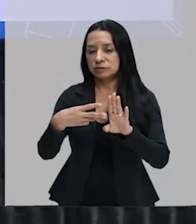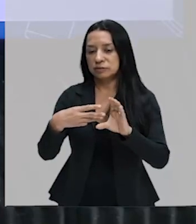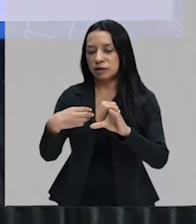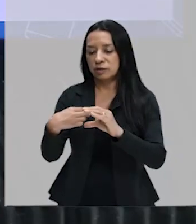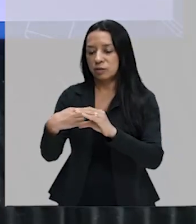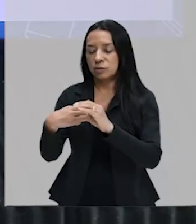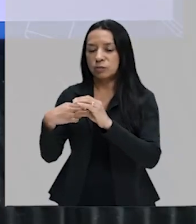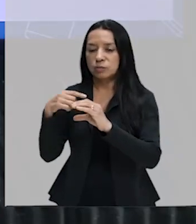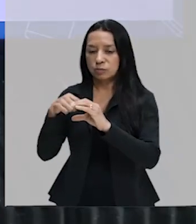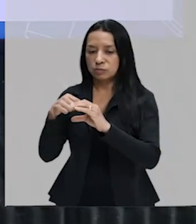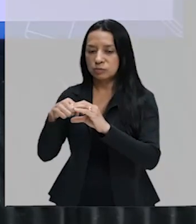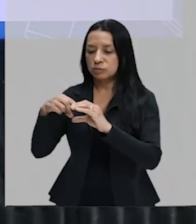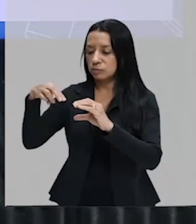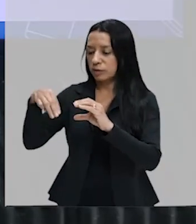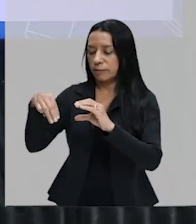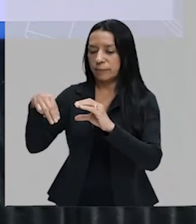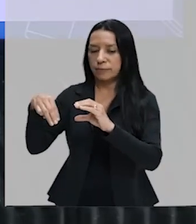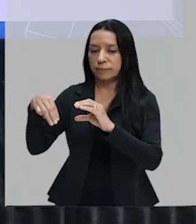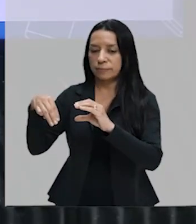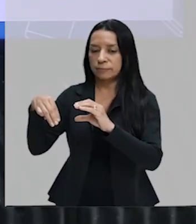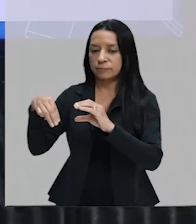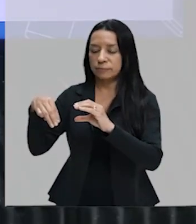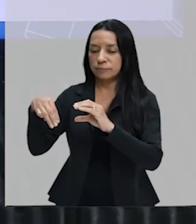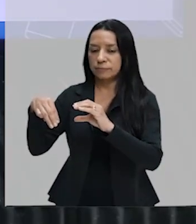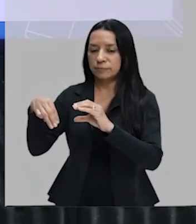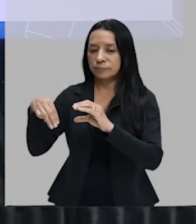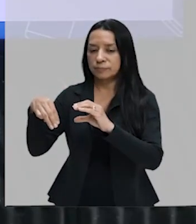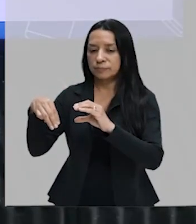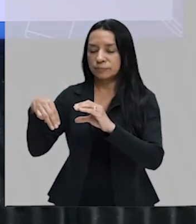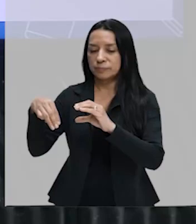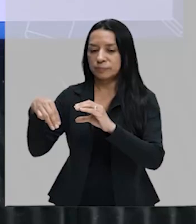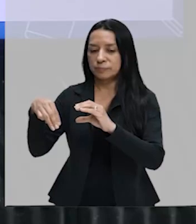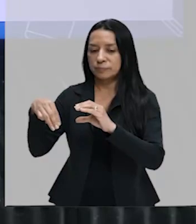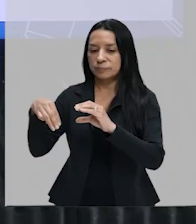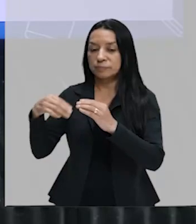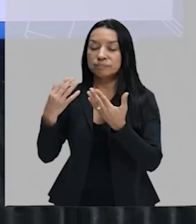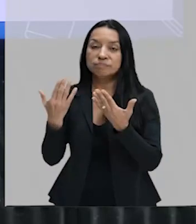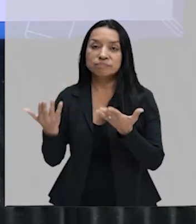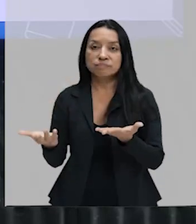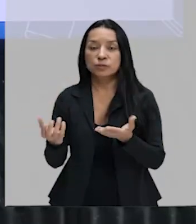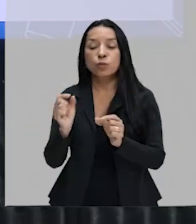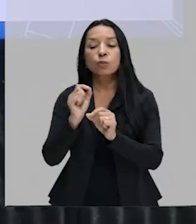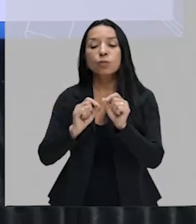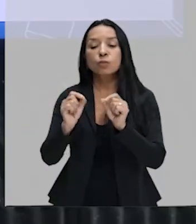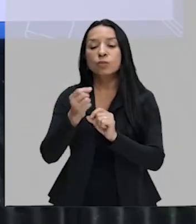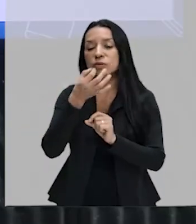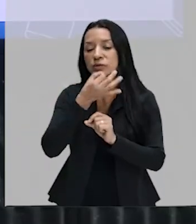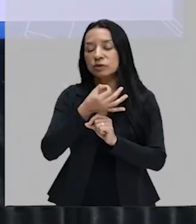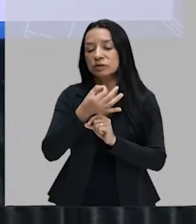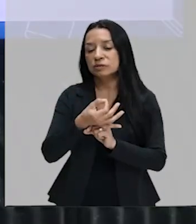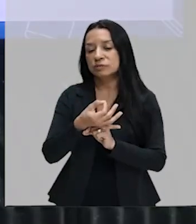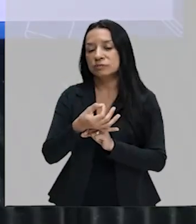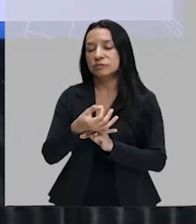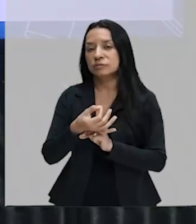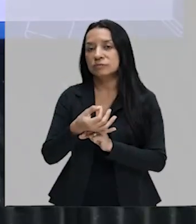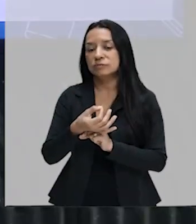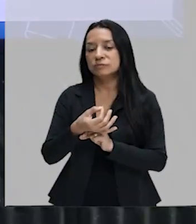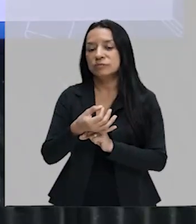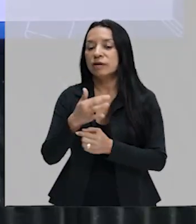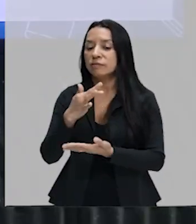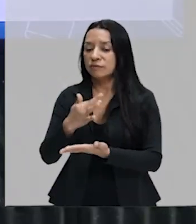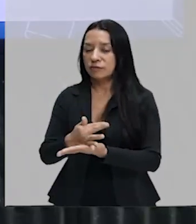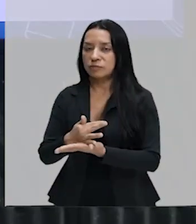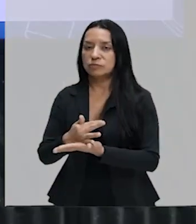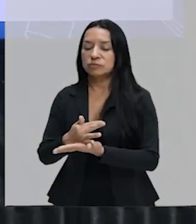3 está contido em M. Gente, e aí? O que você acha? Verdadeiro ou falso?